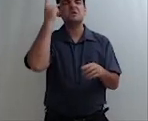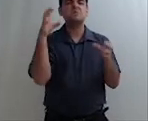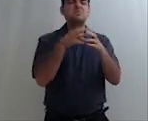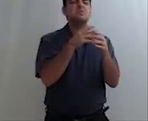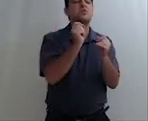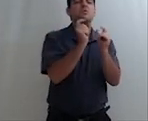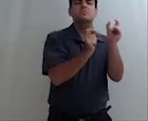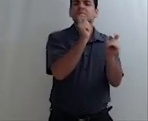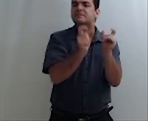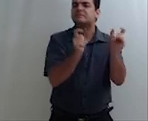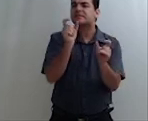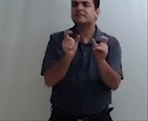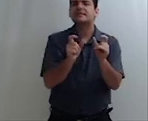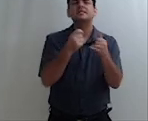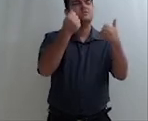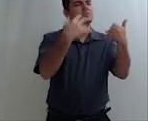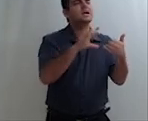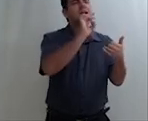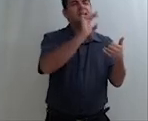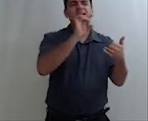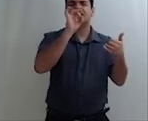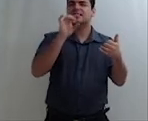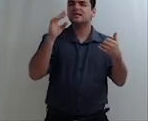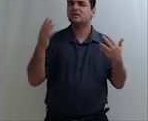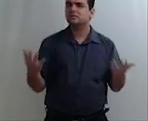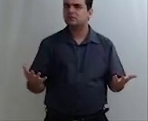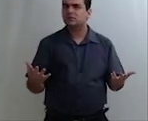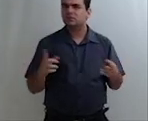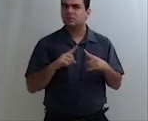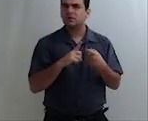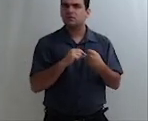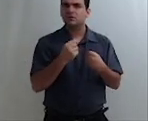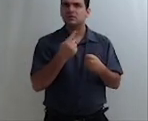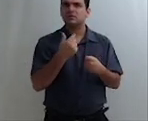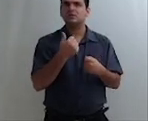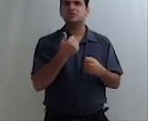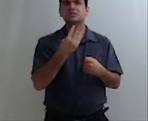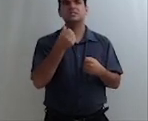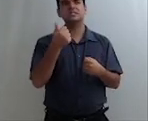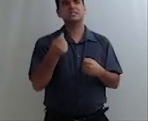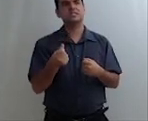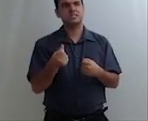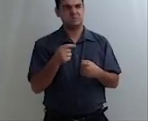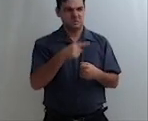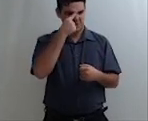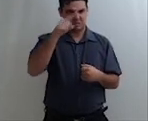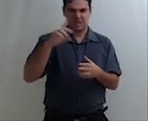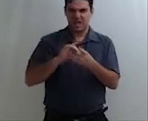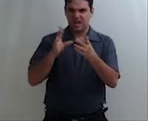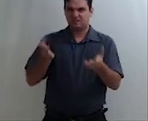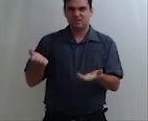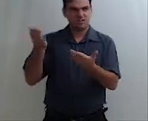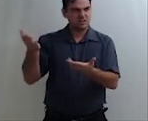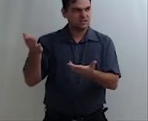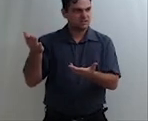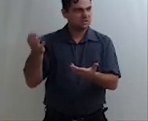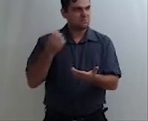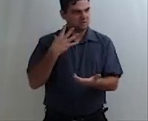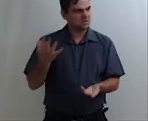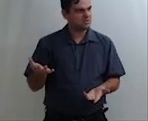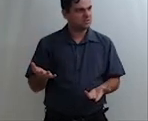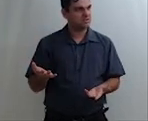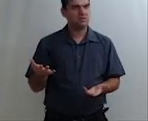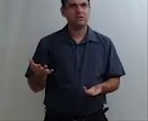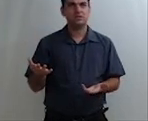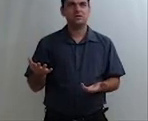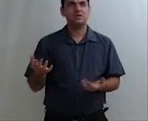teria o artigo 316 que ele poderia revogar a prisão e aplicar medidas